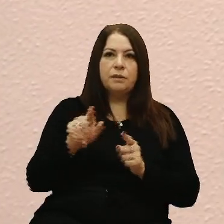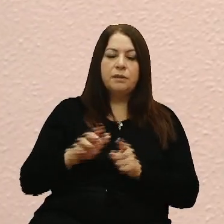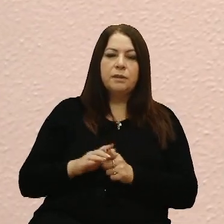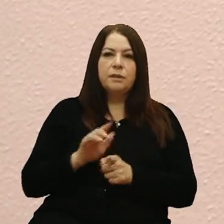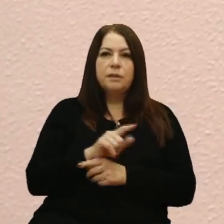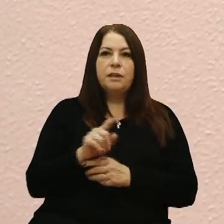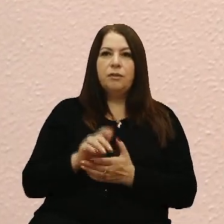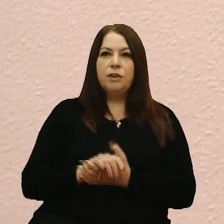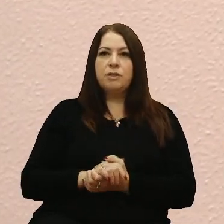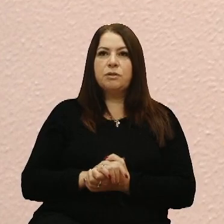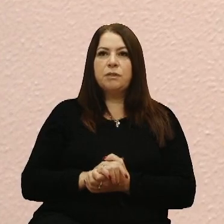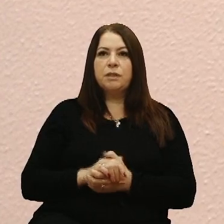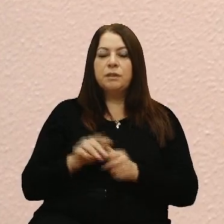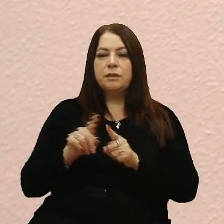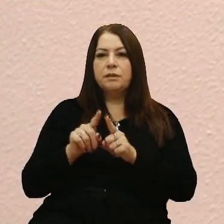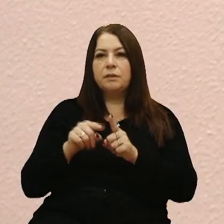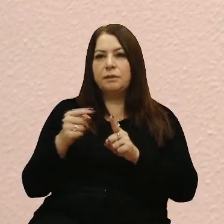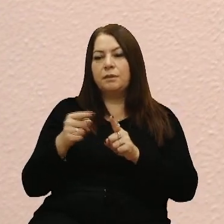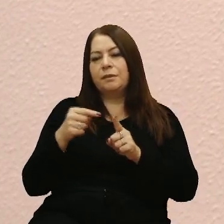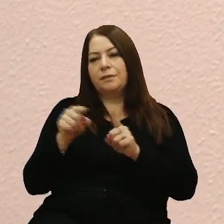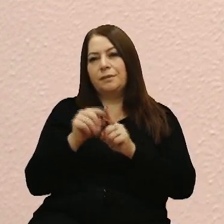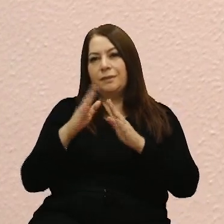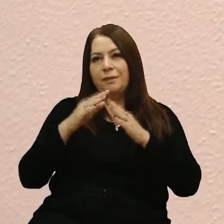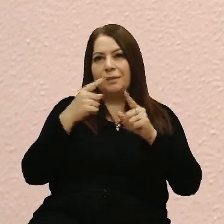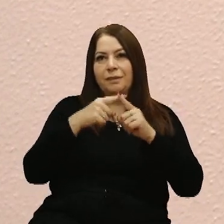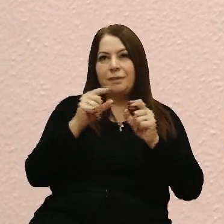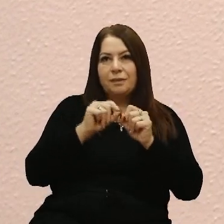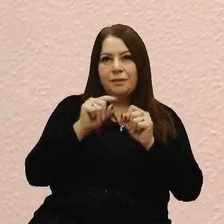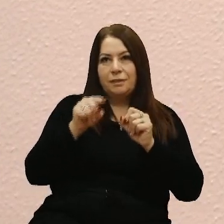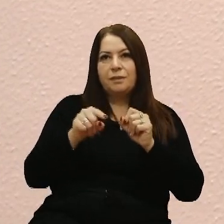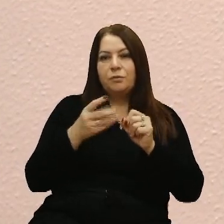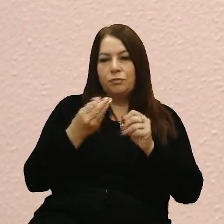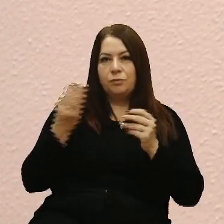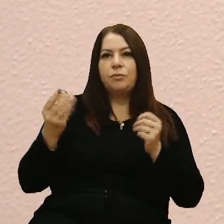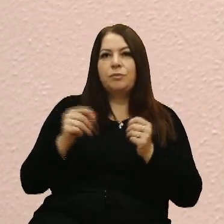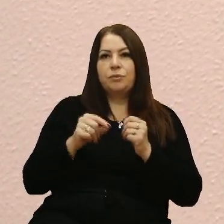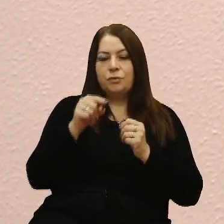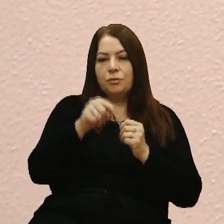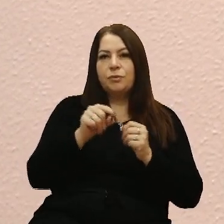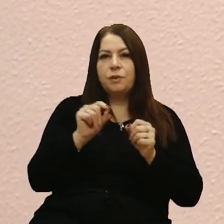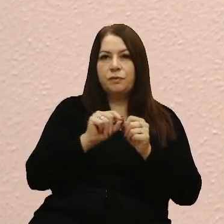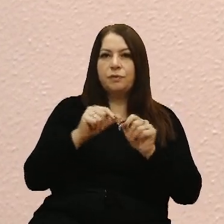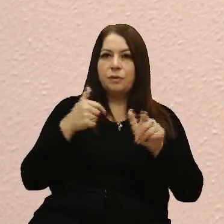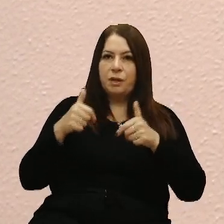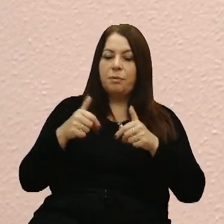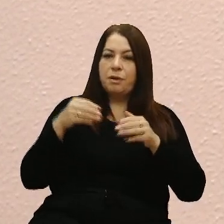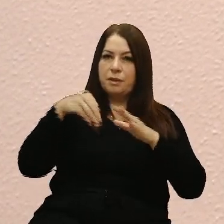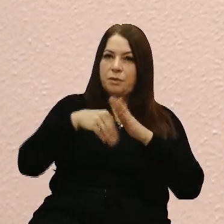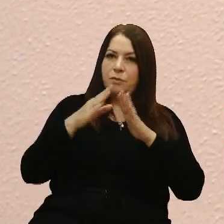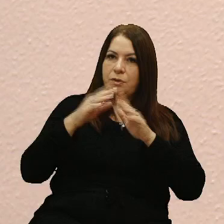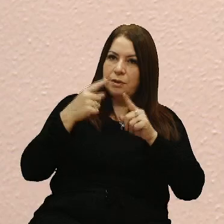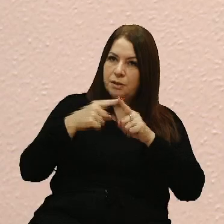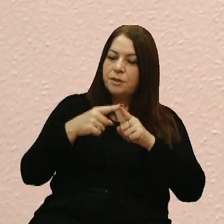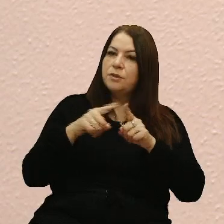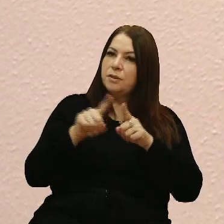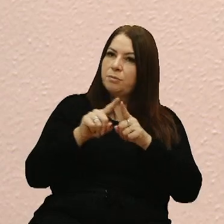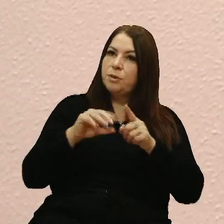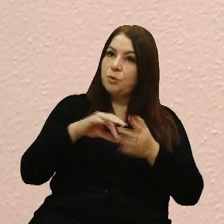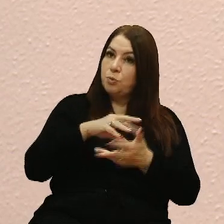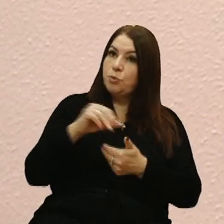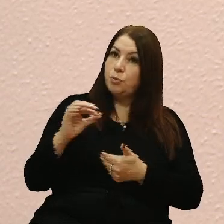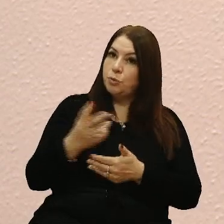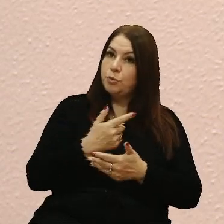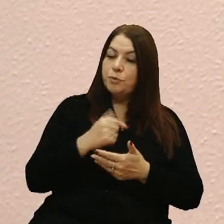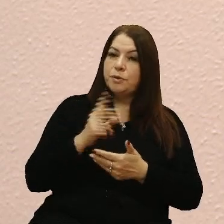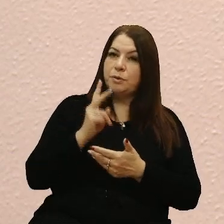vereador Fantinel estava falando. E a igreja também tem feito isso muito, né? Então, o senhor que faz um trabalho na igreja, eu acredito que no mundo inteiro,